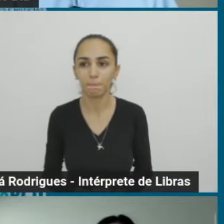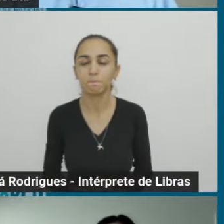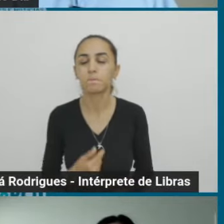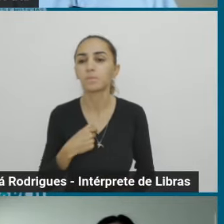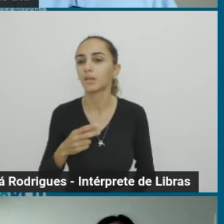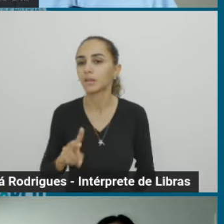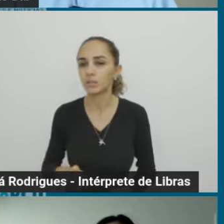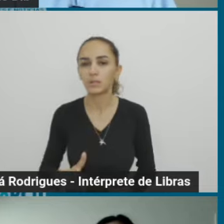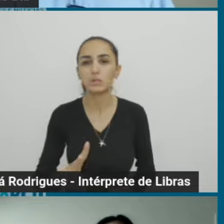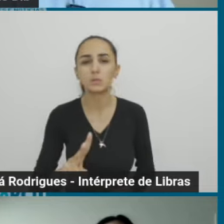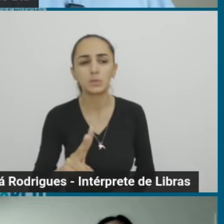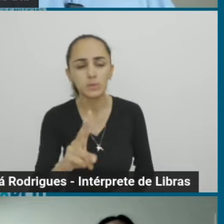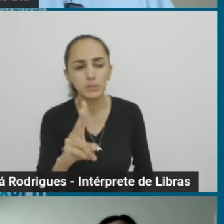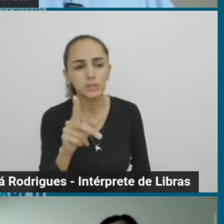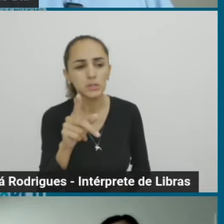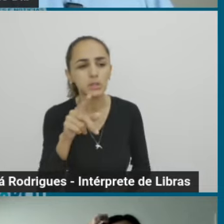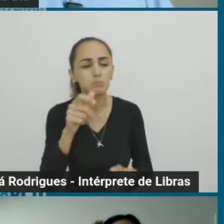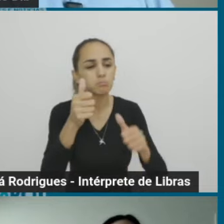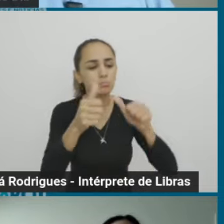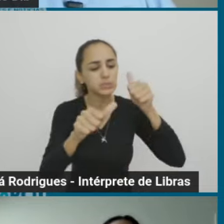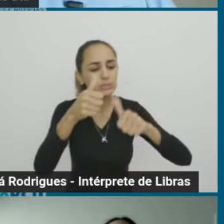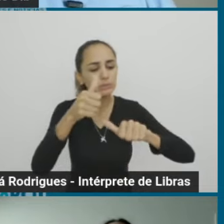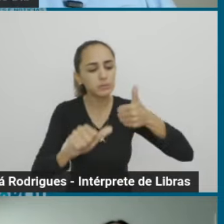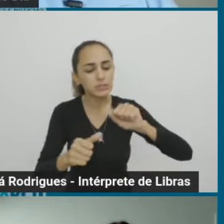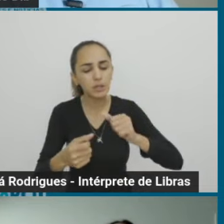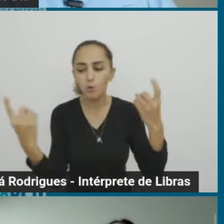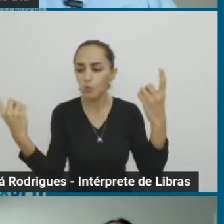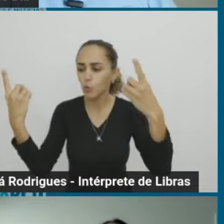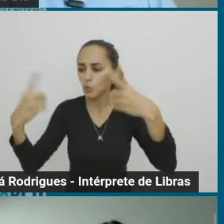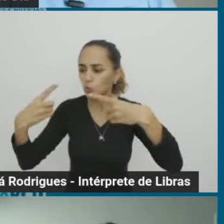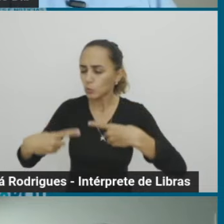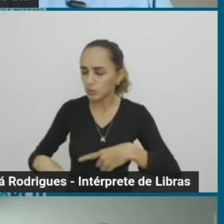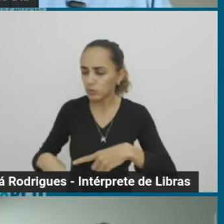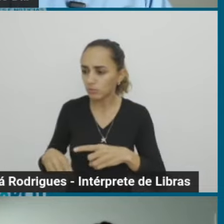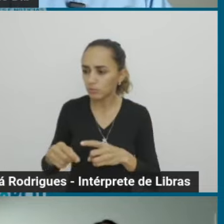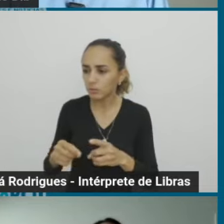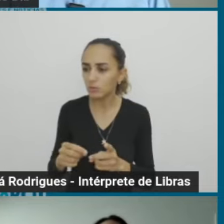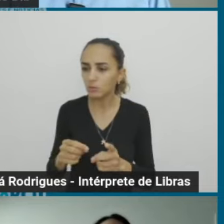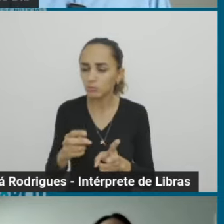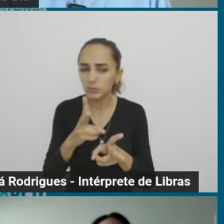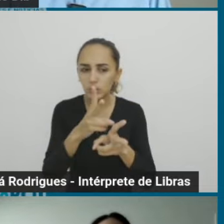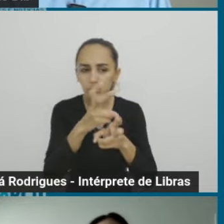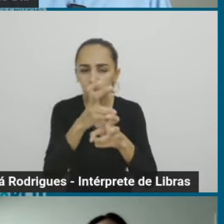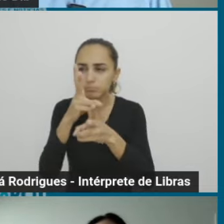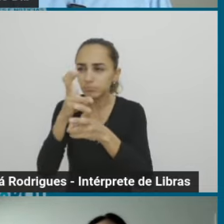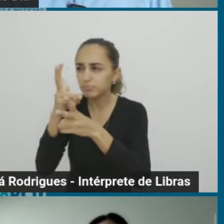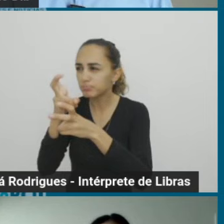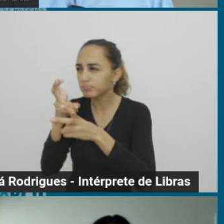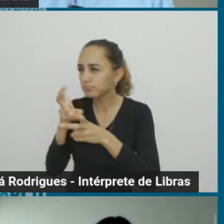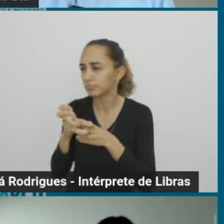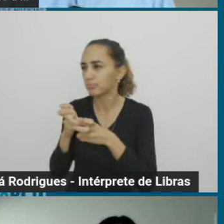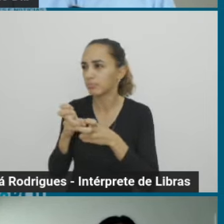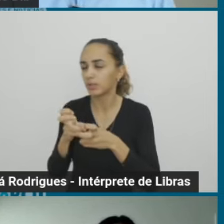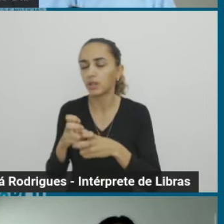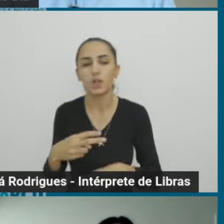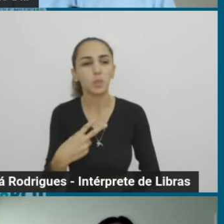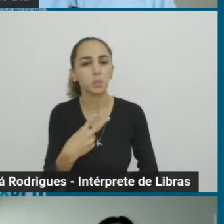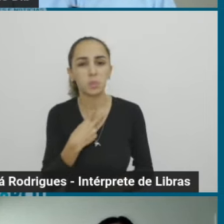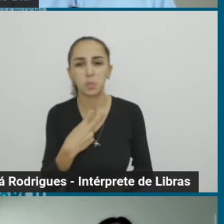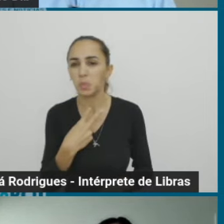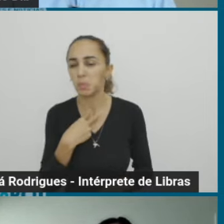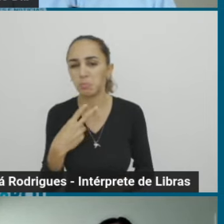desafios e perspectivas. Nós não podemos jamais perder de vista que nós temos no Brasil